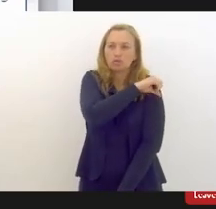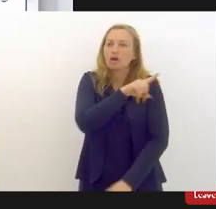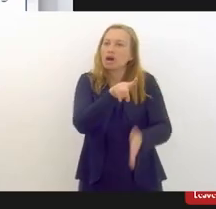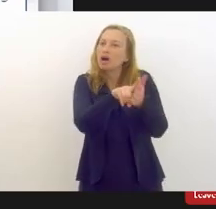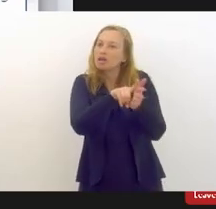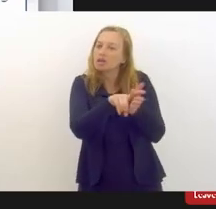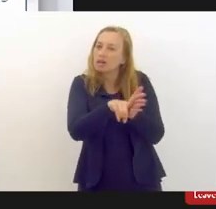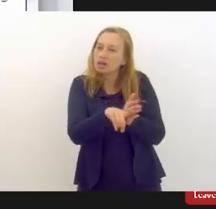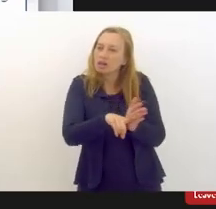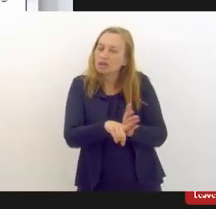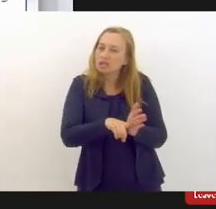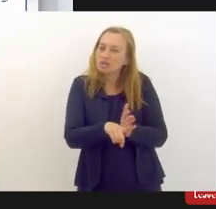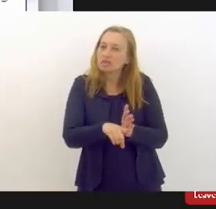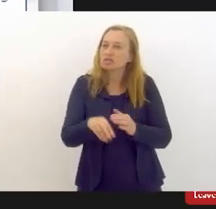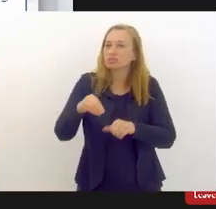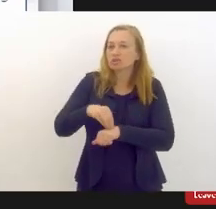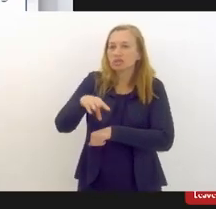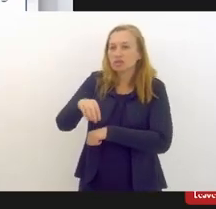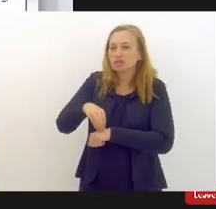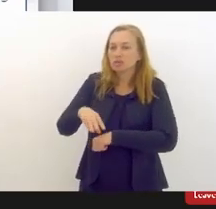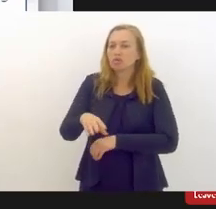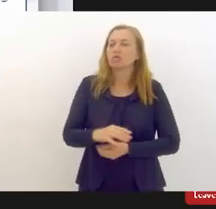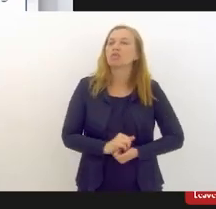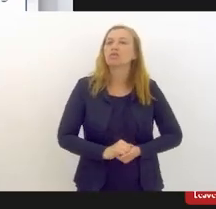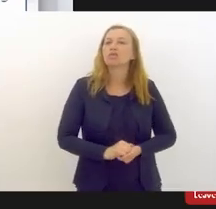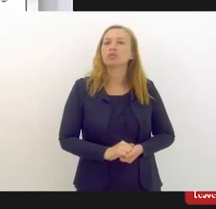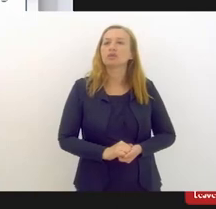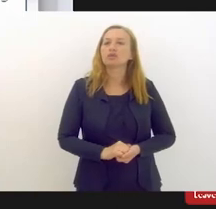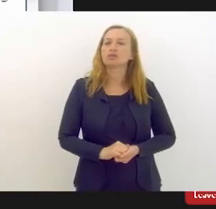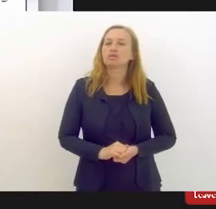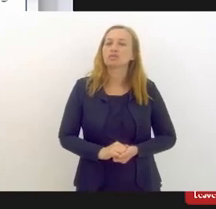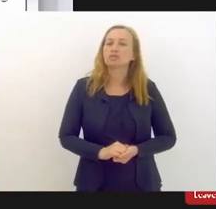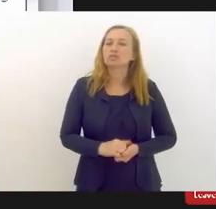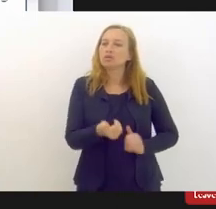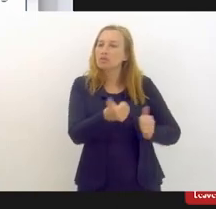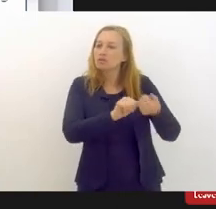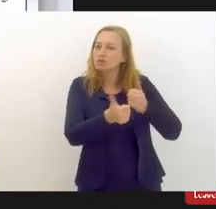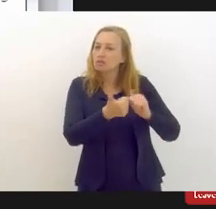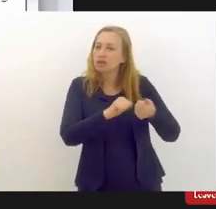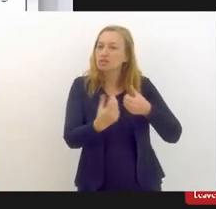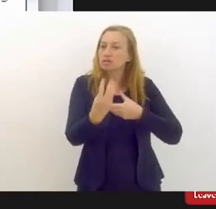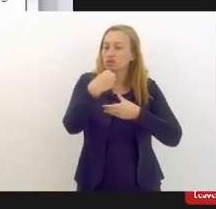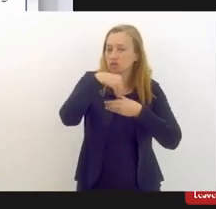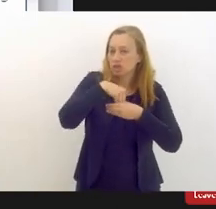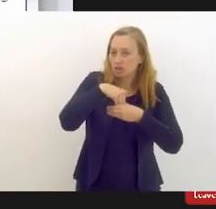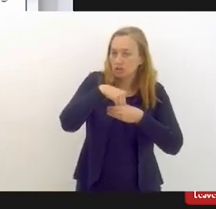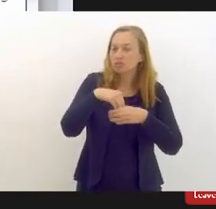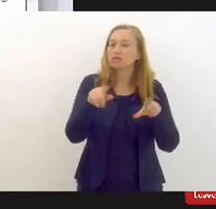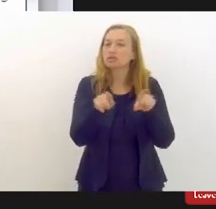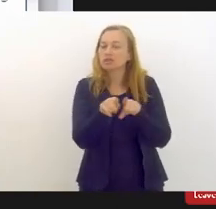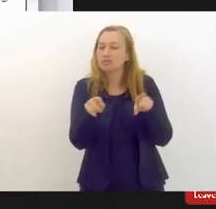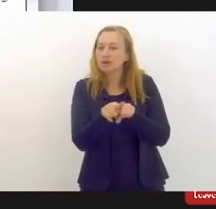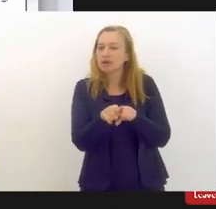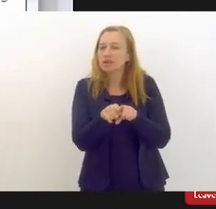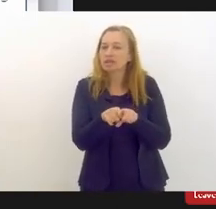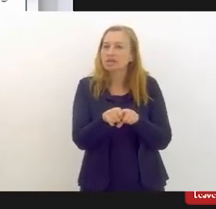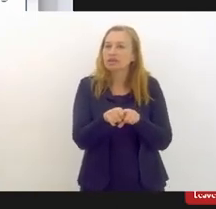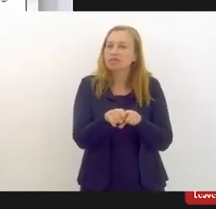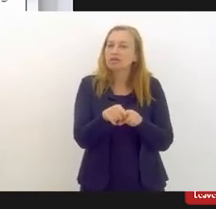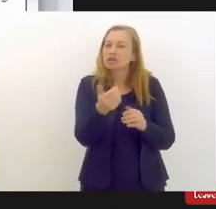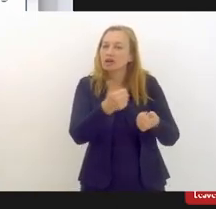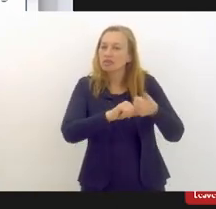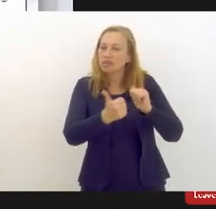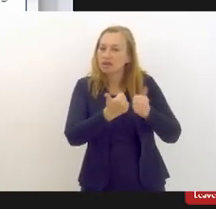analisando os nossos indicadores, né? Tanto nas nossas avaliações internas, também na nossa